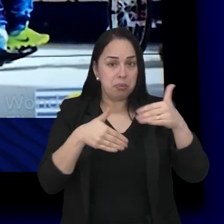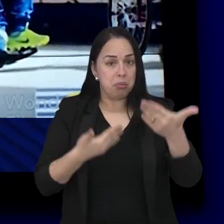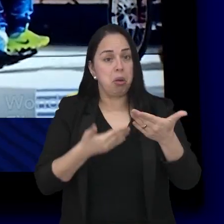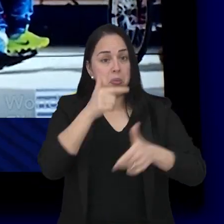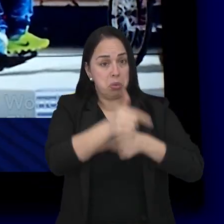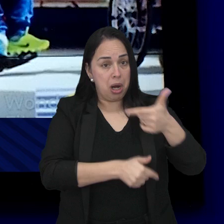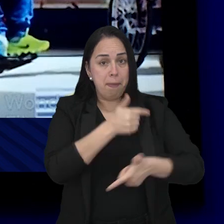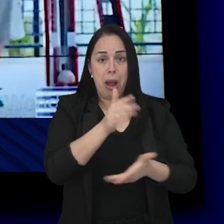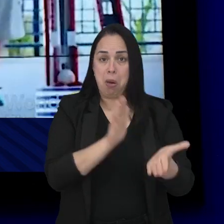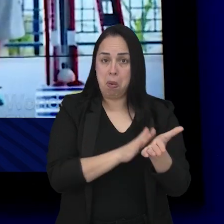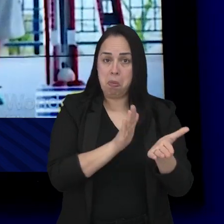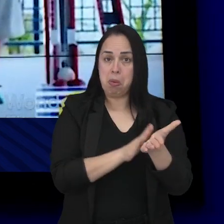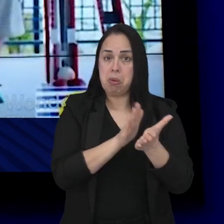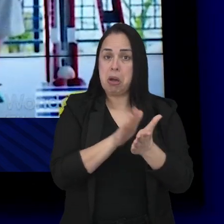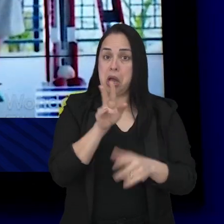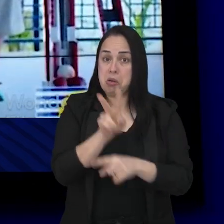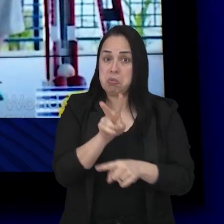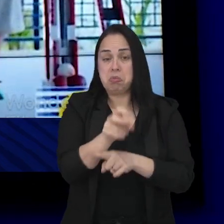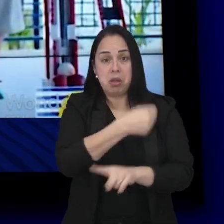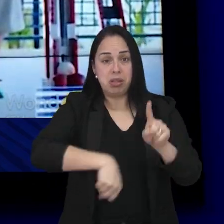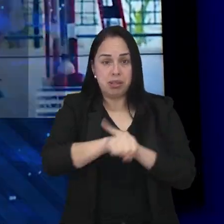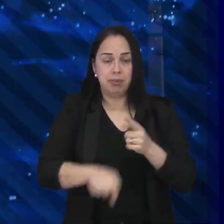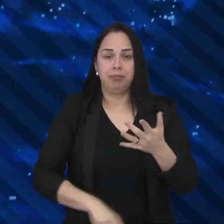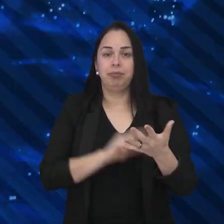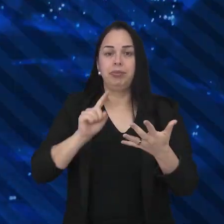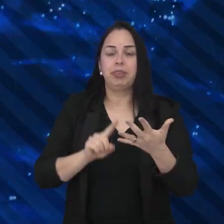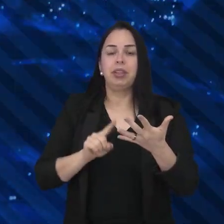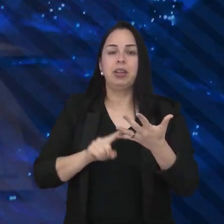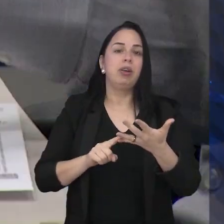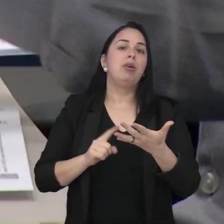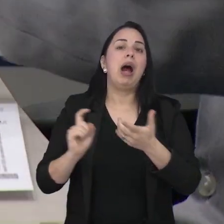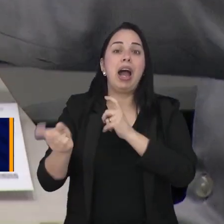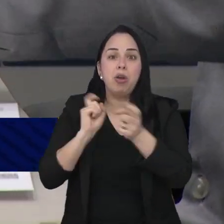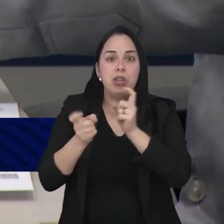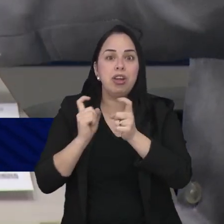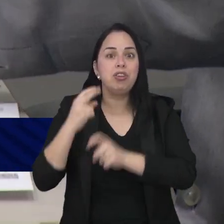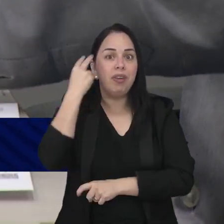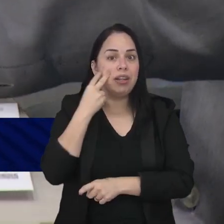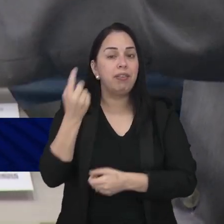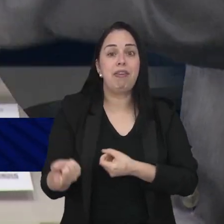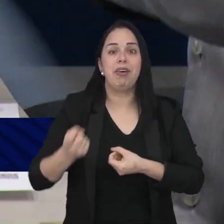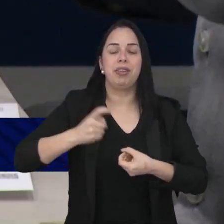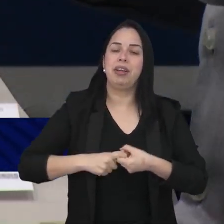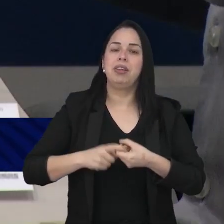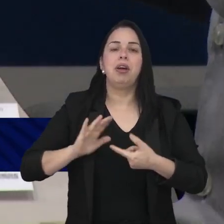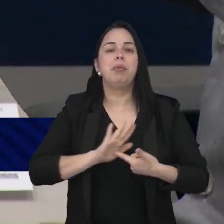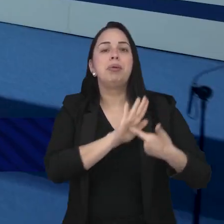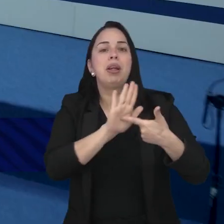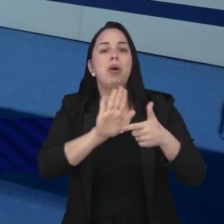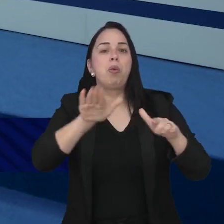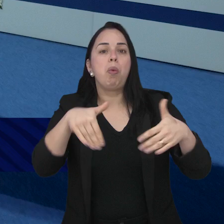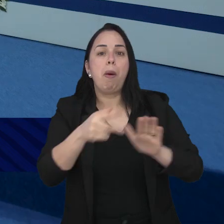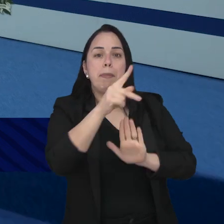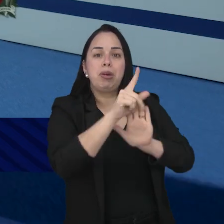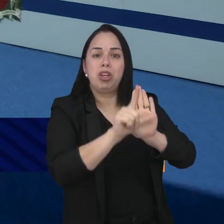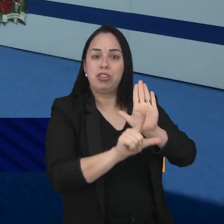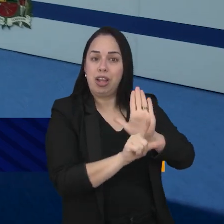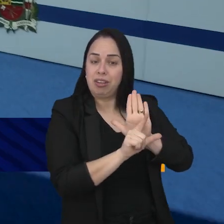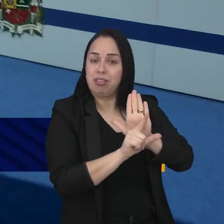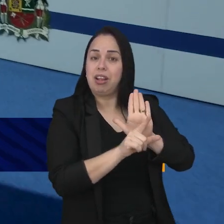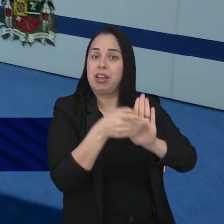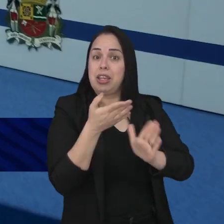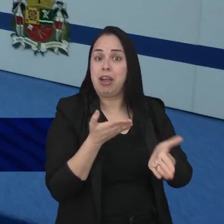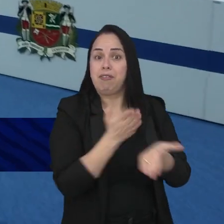José. Honraria reconhece o trabalho social da instituição. Legislativo retoma as sessões. Vamos te mostrar quais foram os